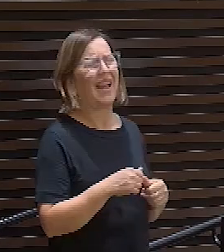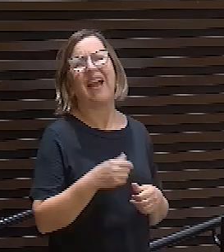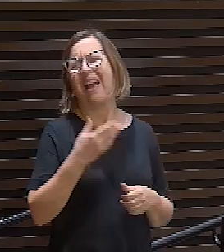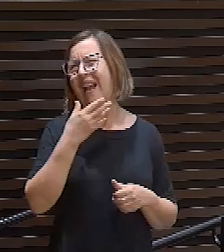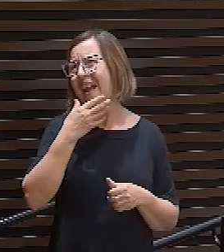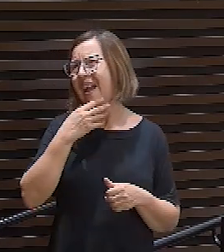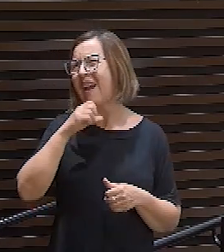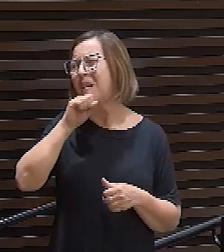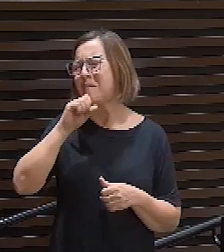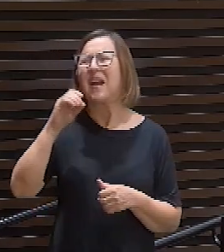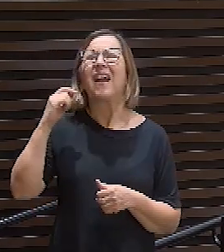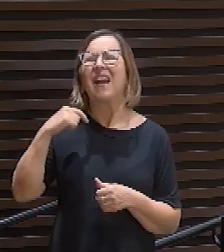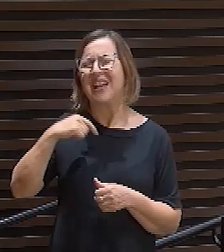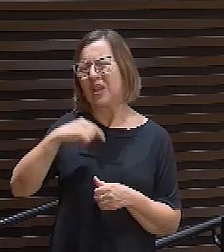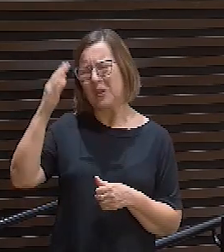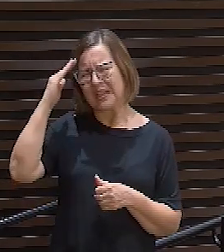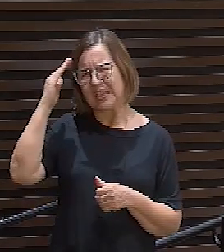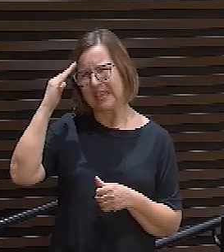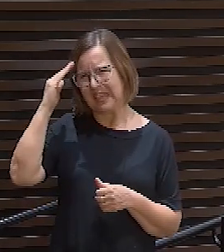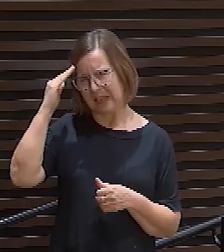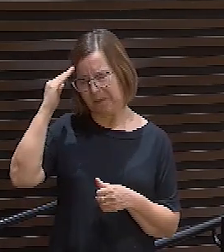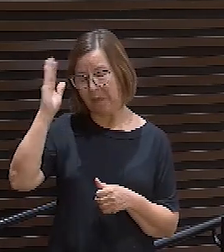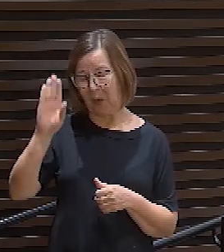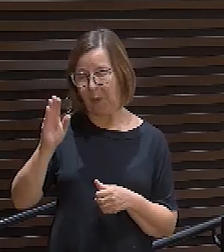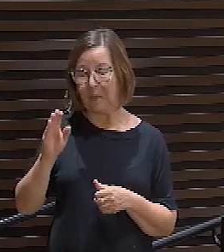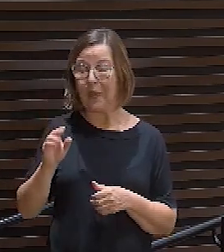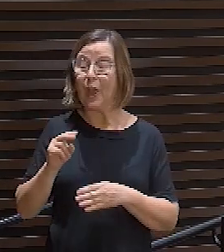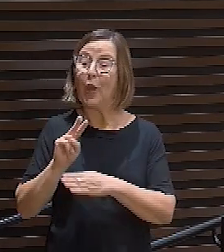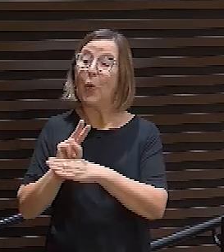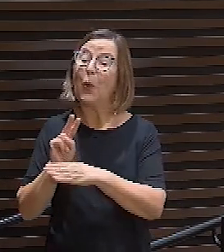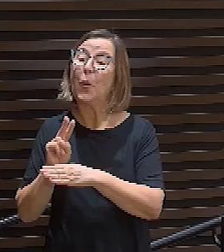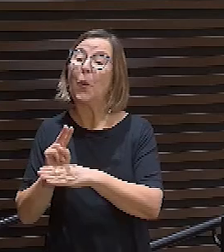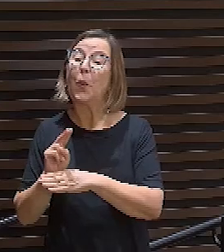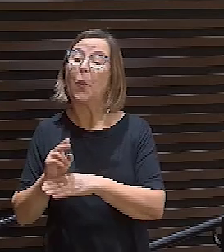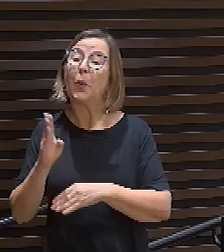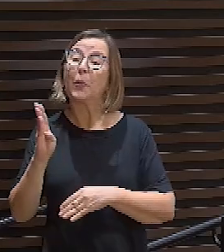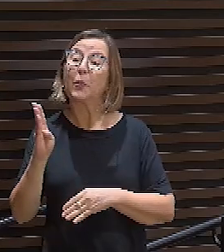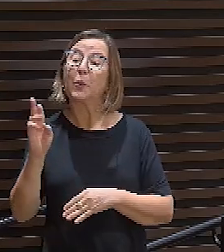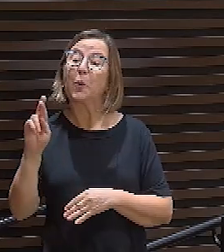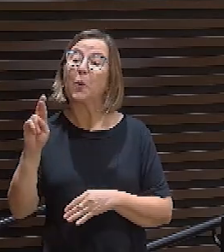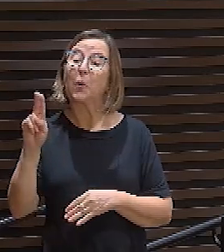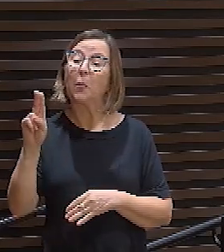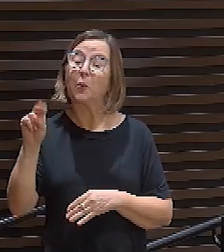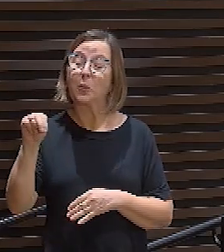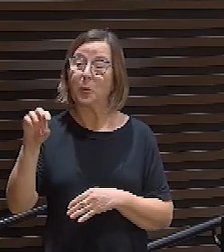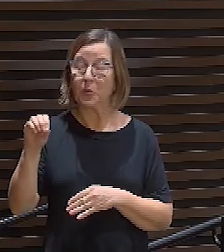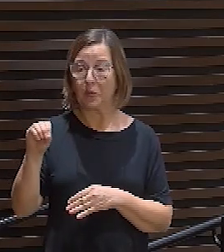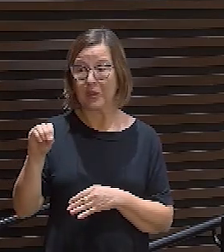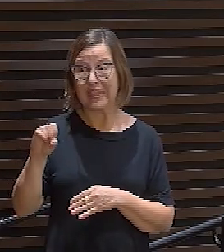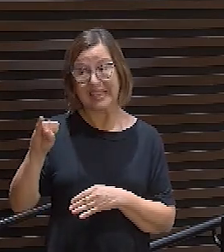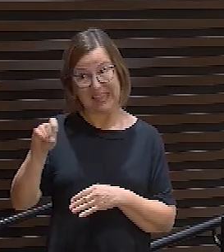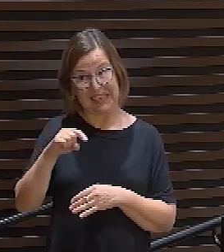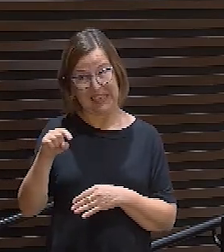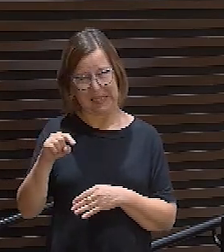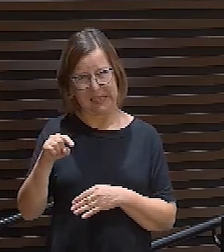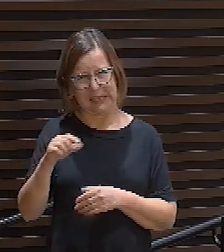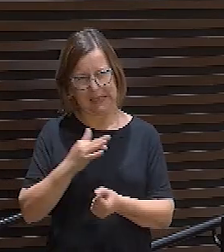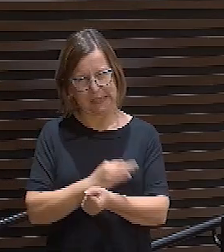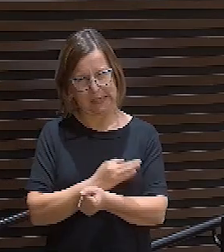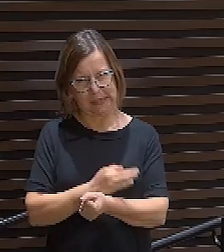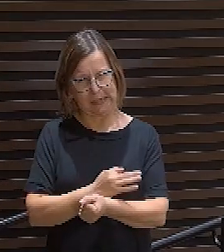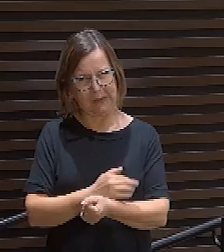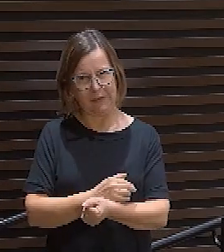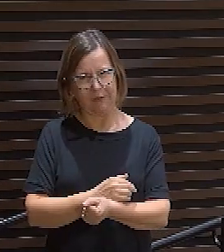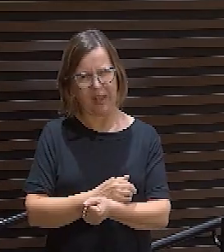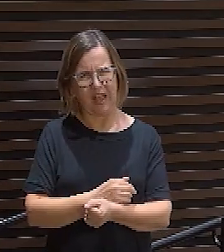mas quebra essa. Eu vou fazer o seguinte, eu vou ficar de olho no Bruno. Eu vou cuidar. Eu vou ficar de olho. E se ele vacilar uma vez aqui, não, aí você chama